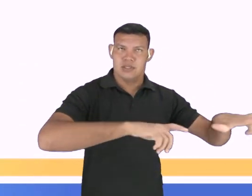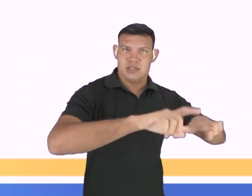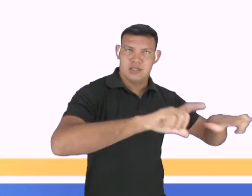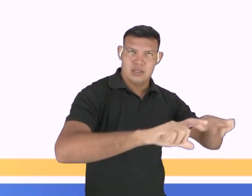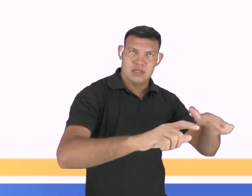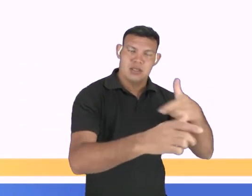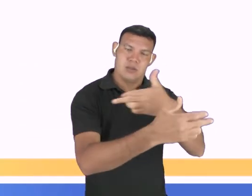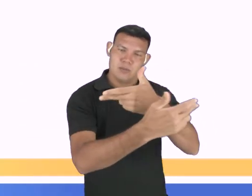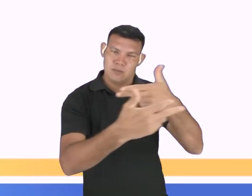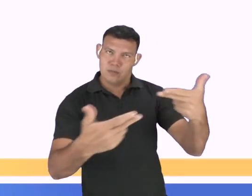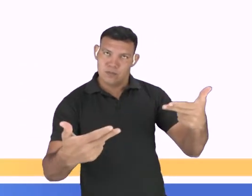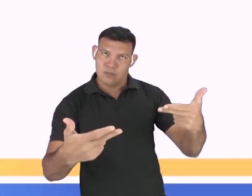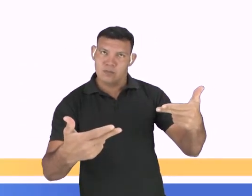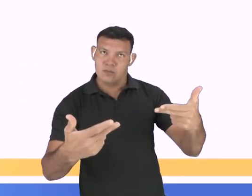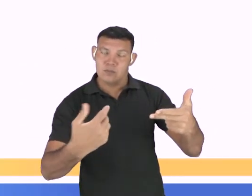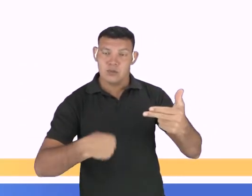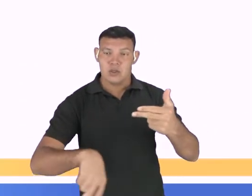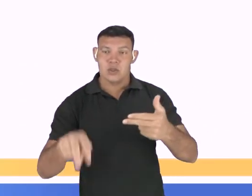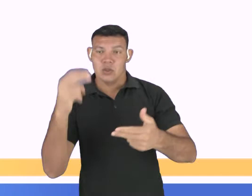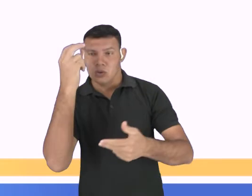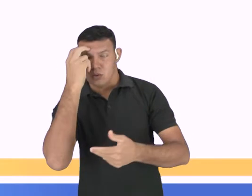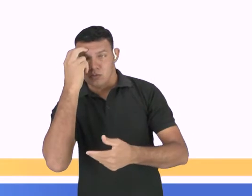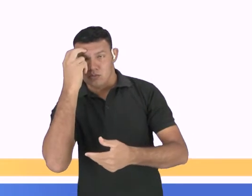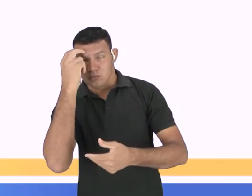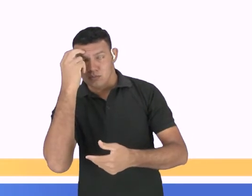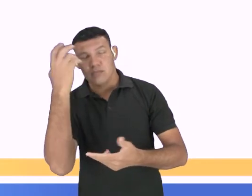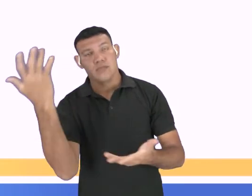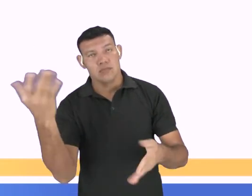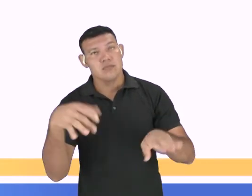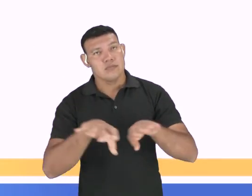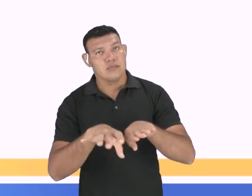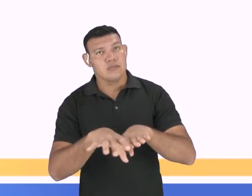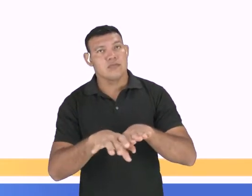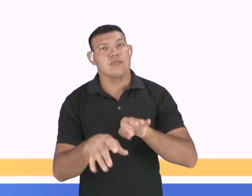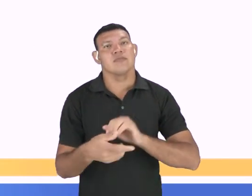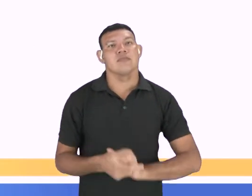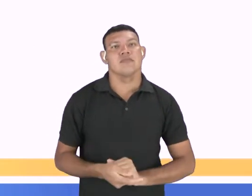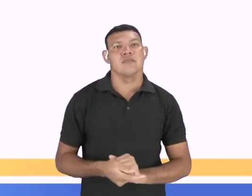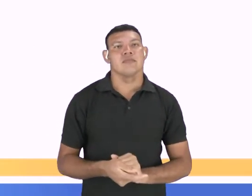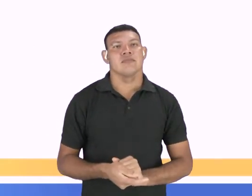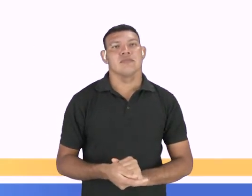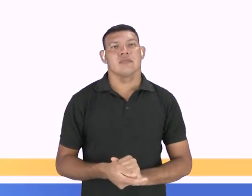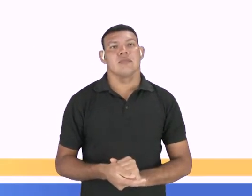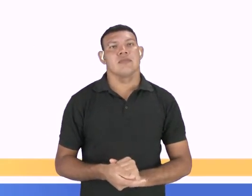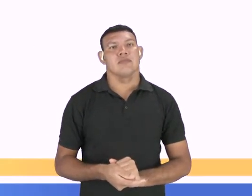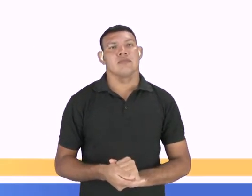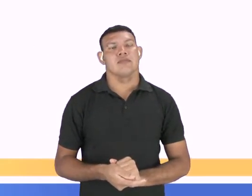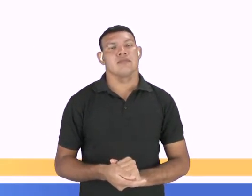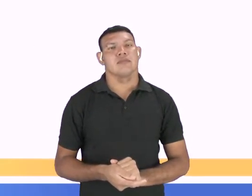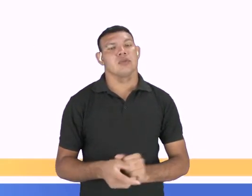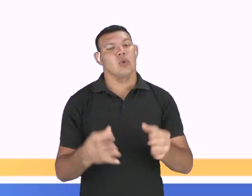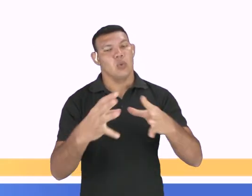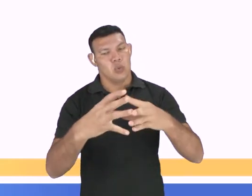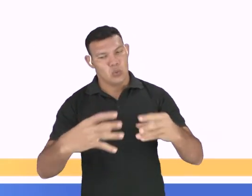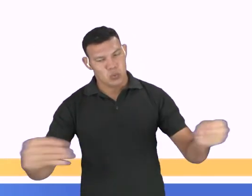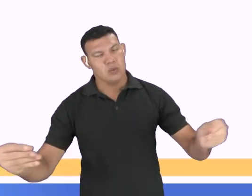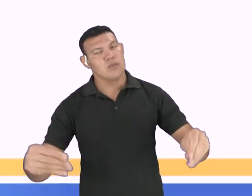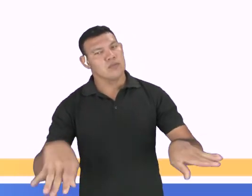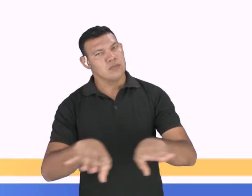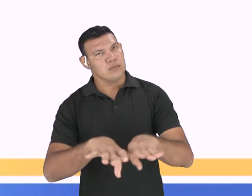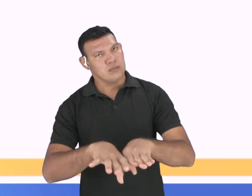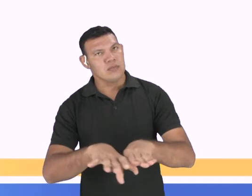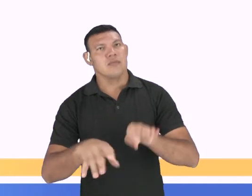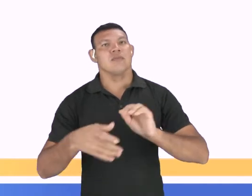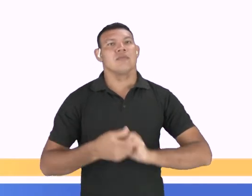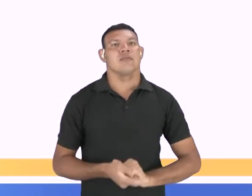Abolindo né? Vai desaparecendo essas diferenças, né? Entre trabalho e material